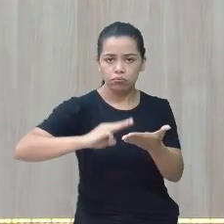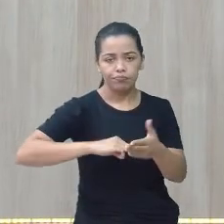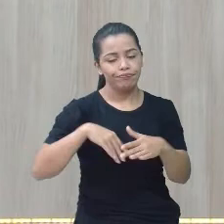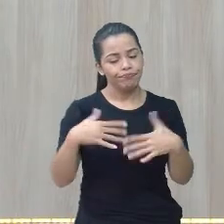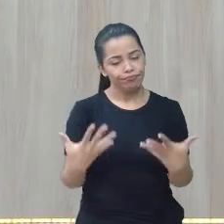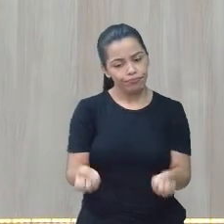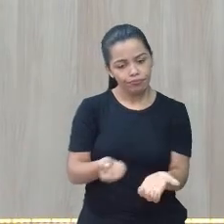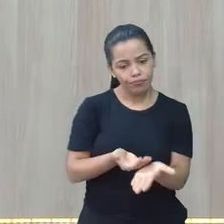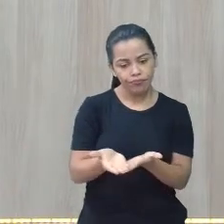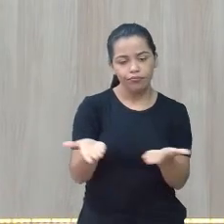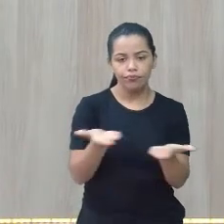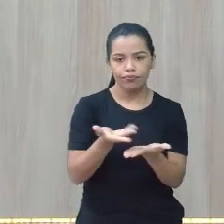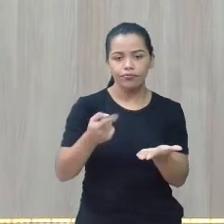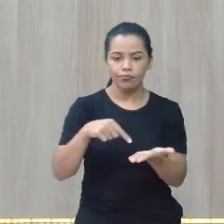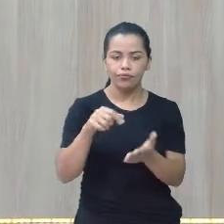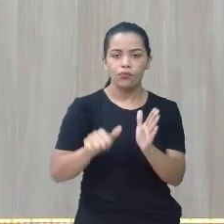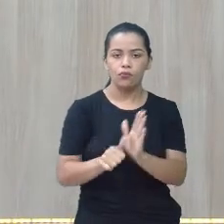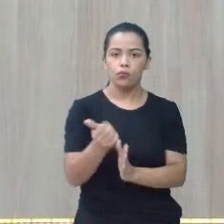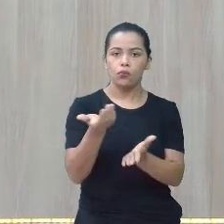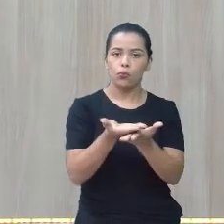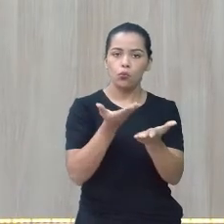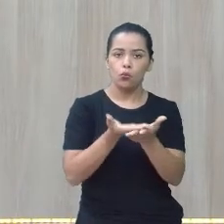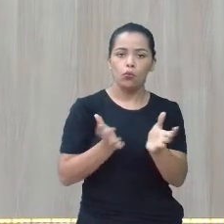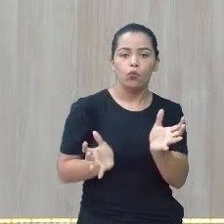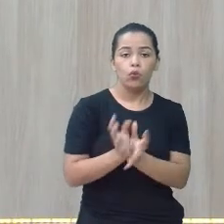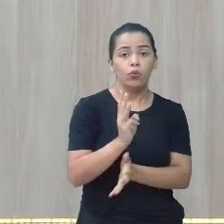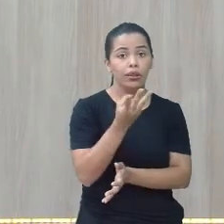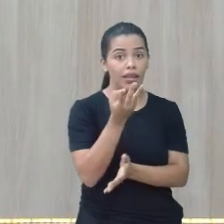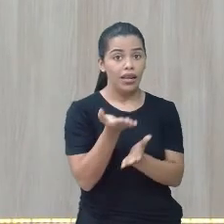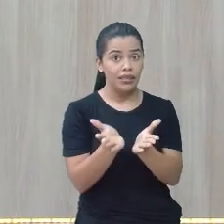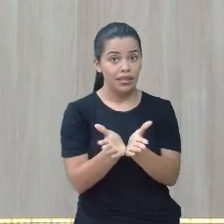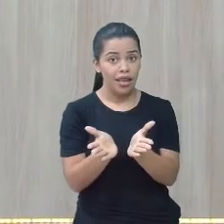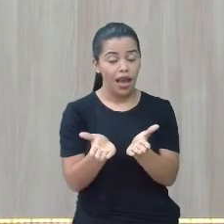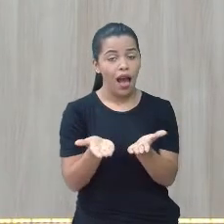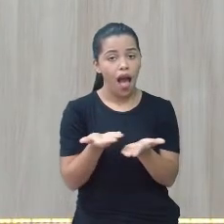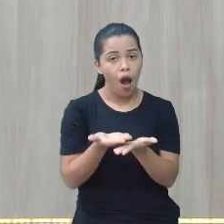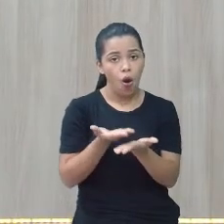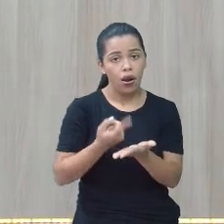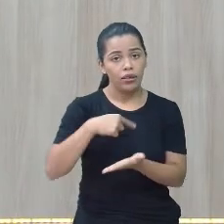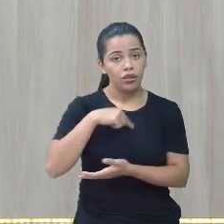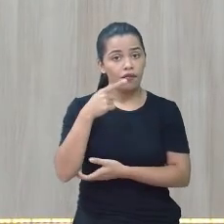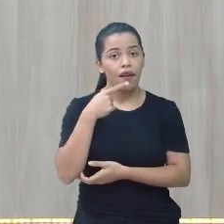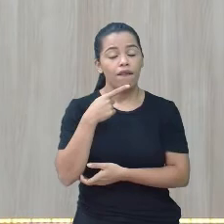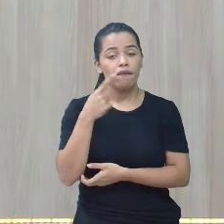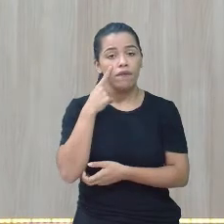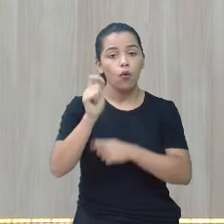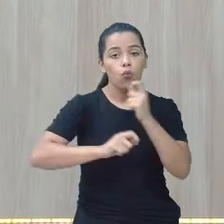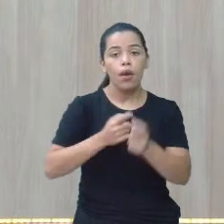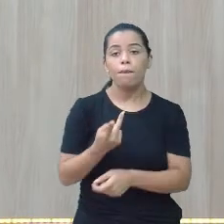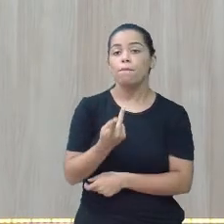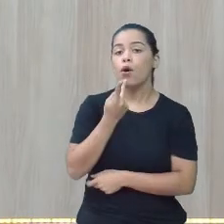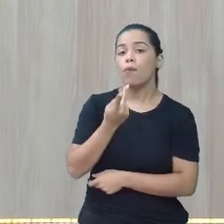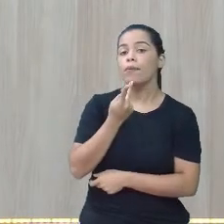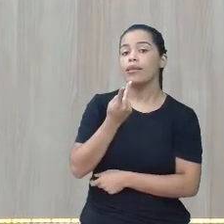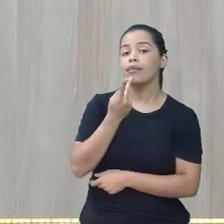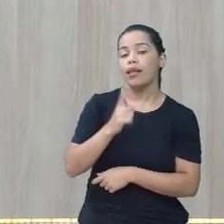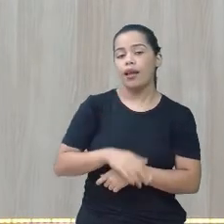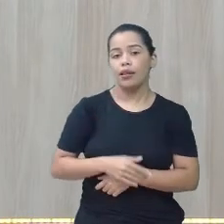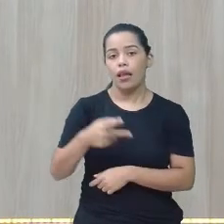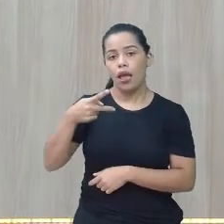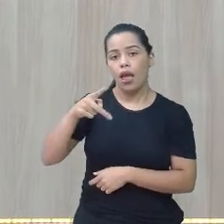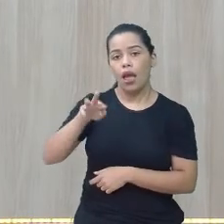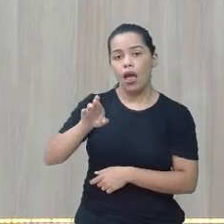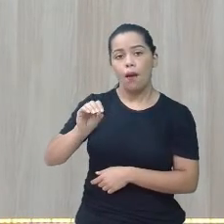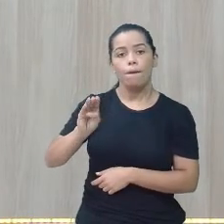Então, essa sendo a primeira aula de um bloco de 3 aulas, a gente vai trabalhar a ideia de probabilidade. Só que para a gente falar de